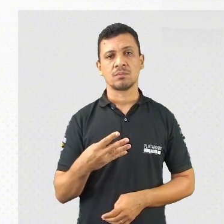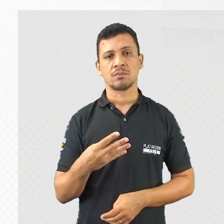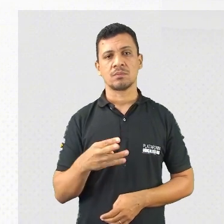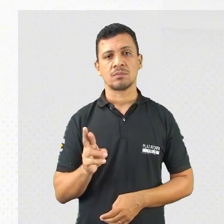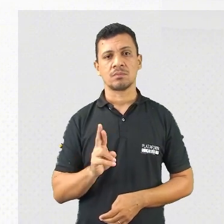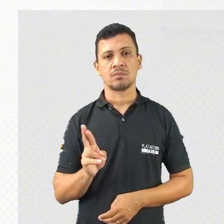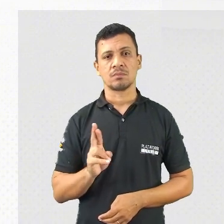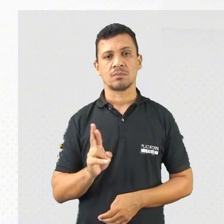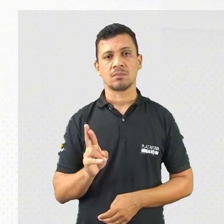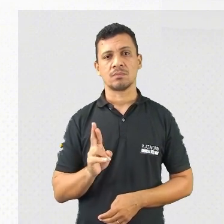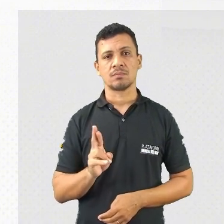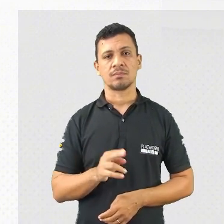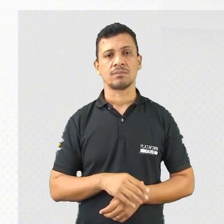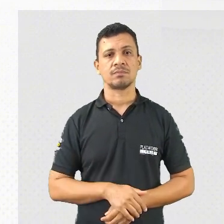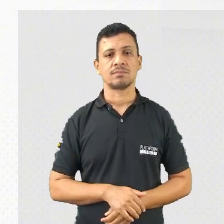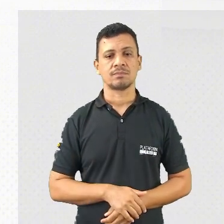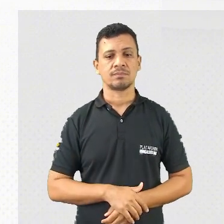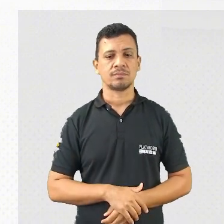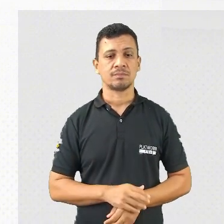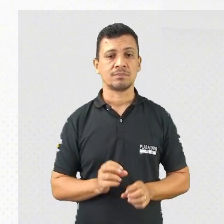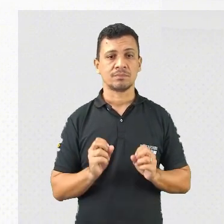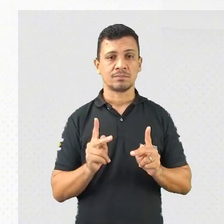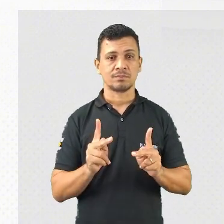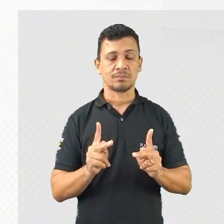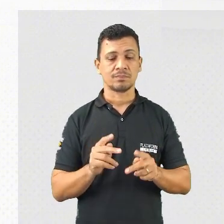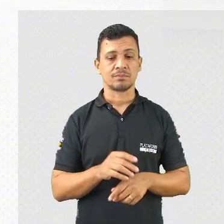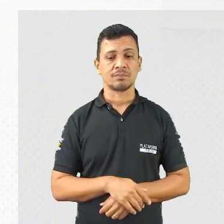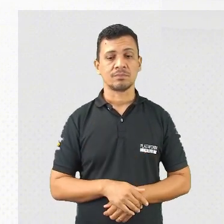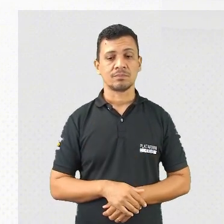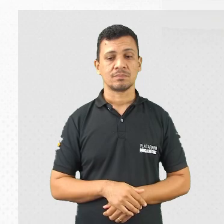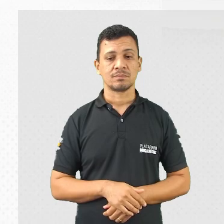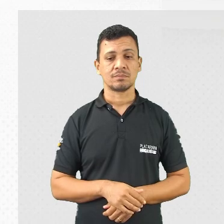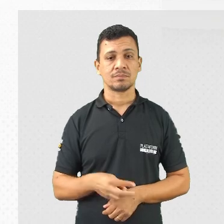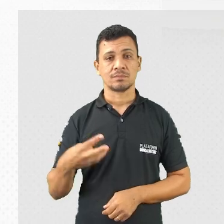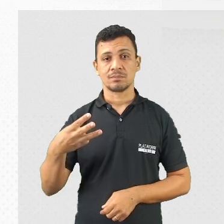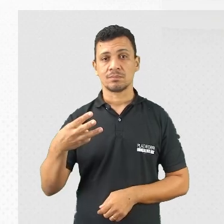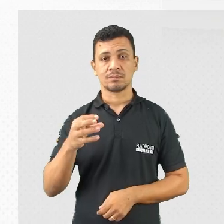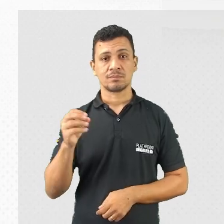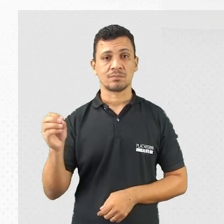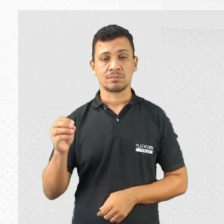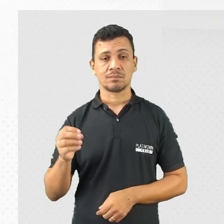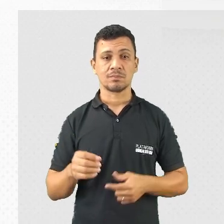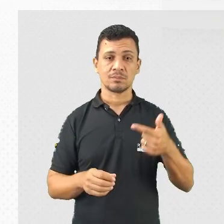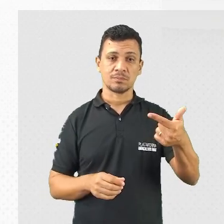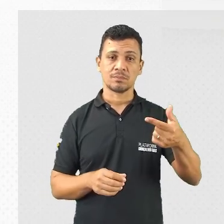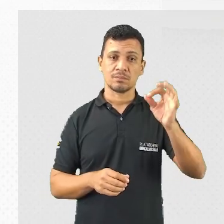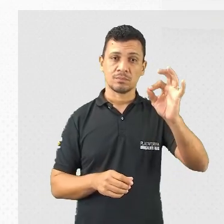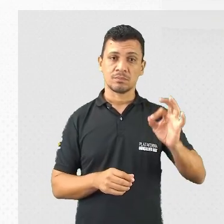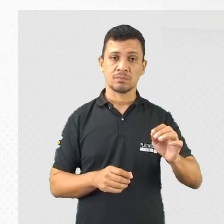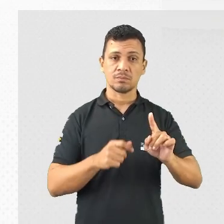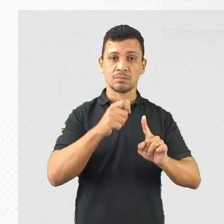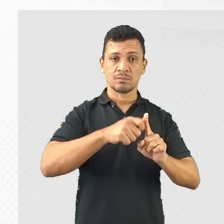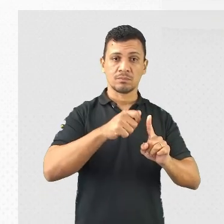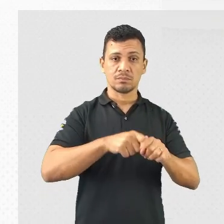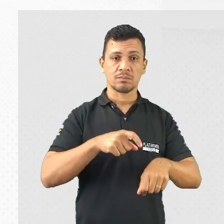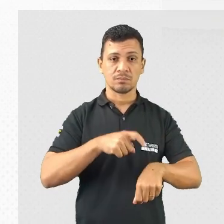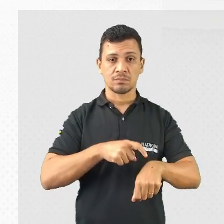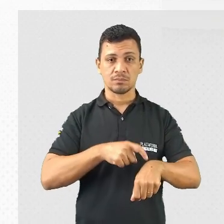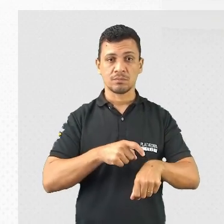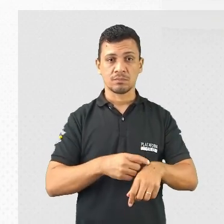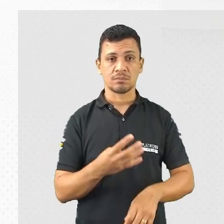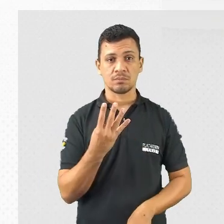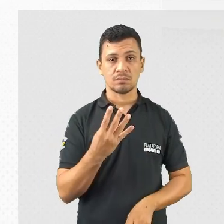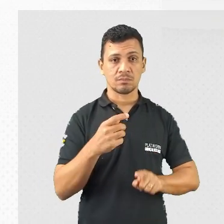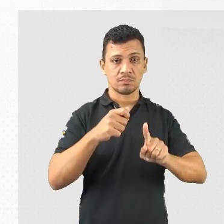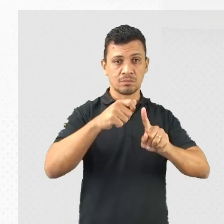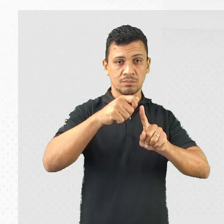R$24. Beleza? R$300, 2% ao mês durante aí 4 meses. Beleza?